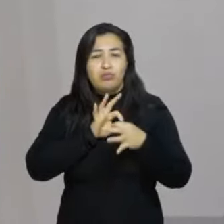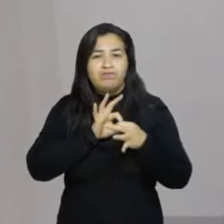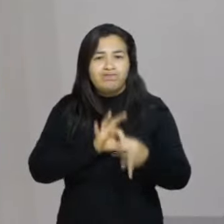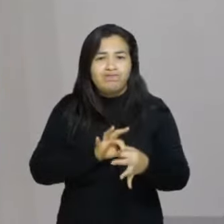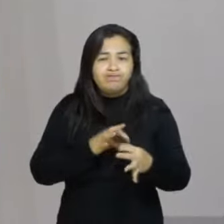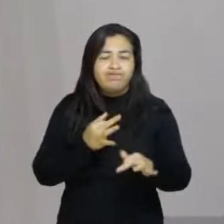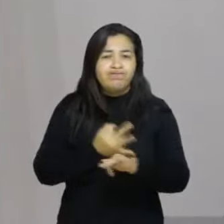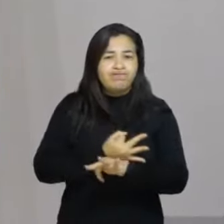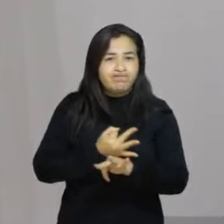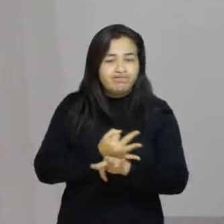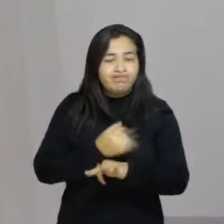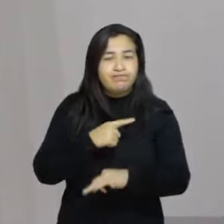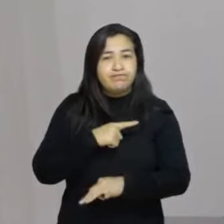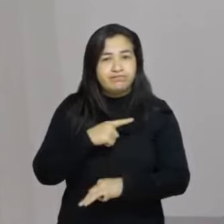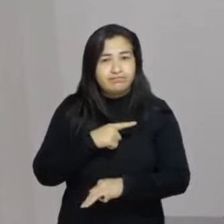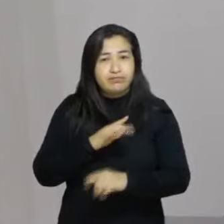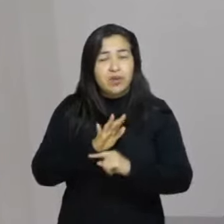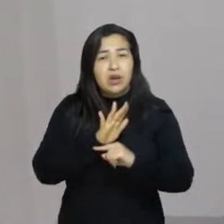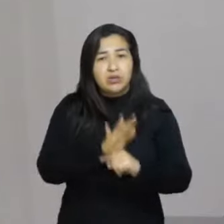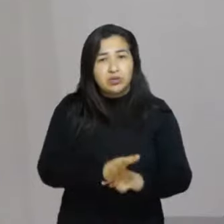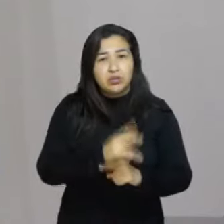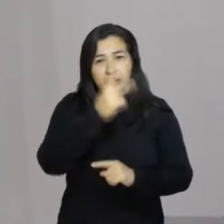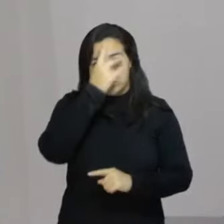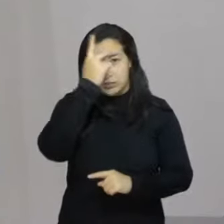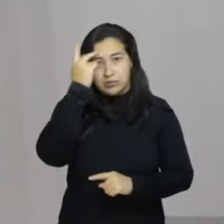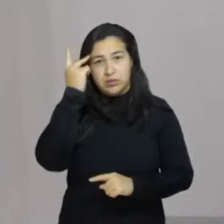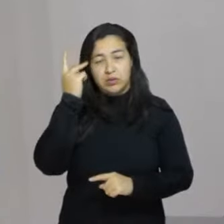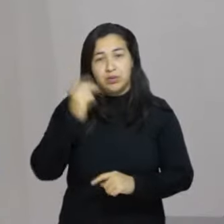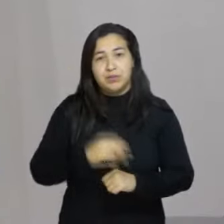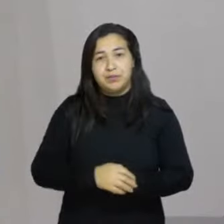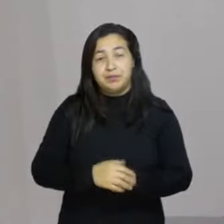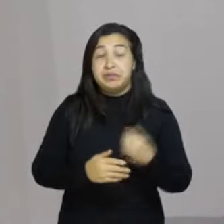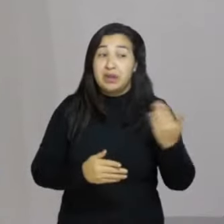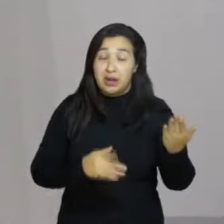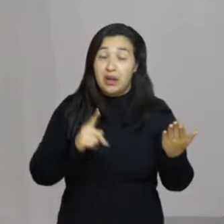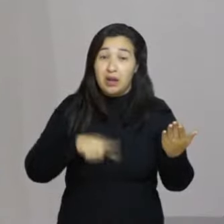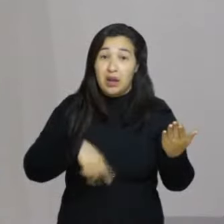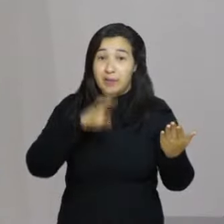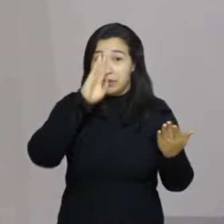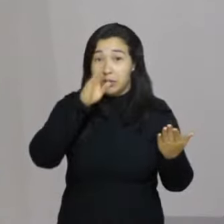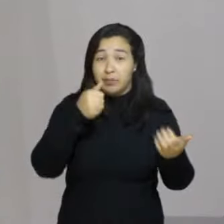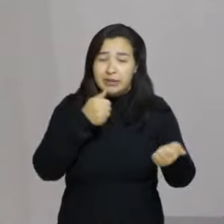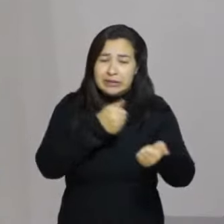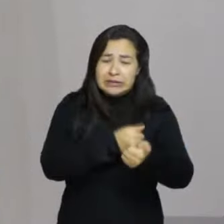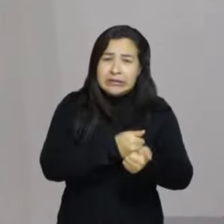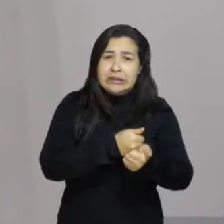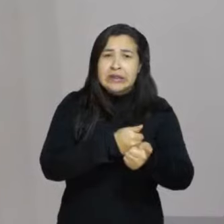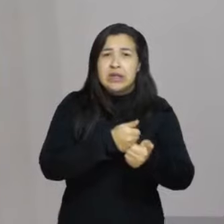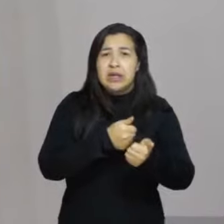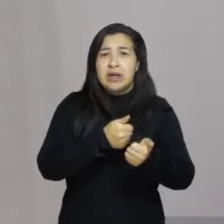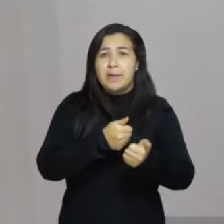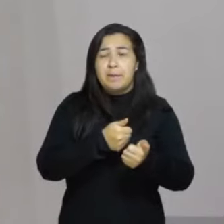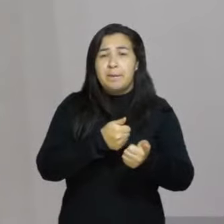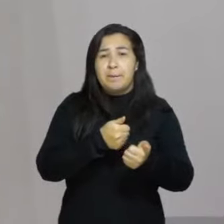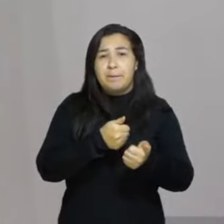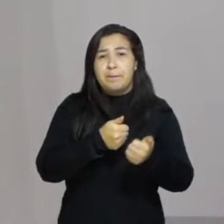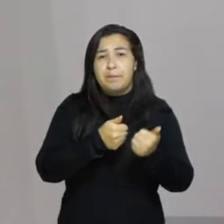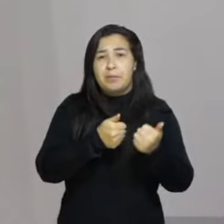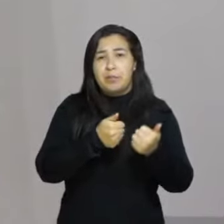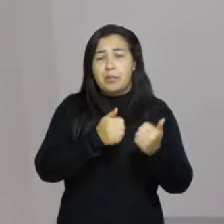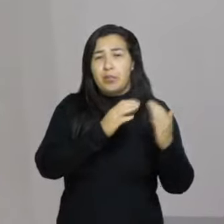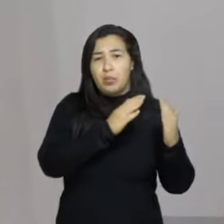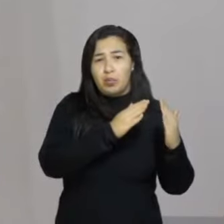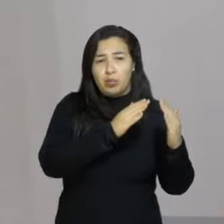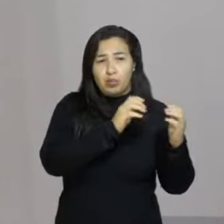resiliência, para com ajuda ao nosso povo vizinho do Rio Grande do Sul, assim como fizemos também aqui no estado de Santa Catarina,